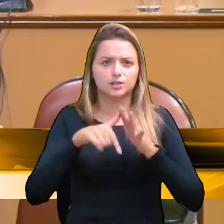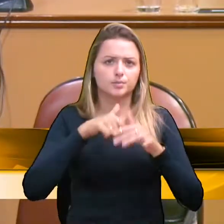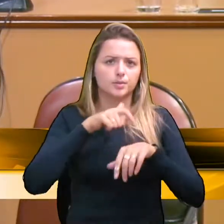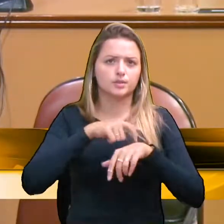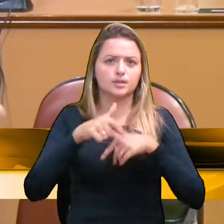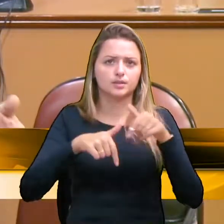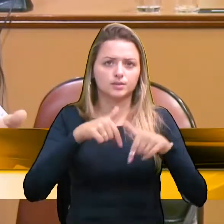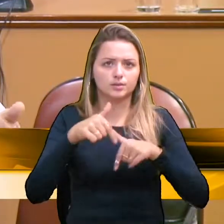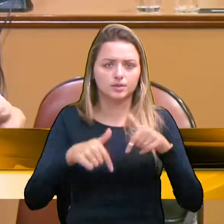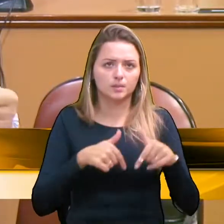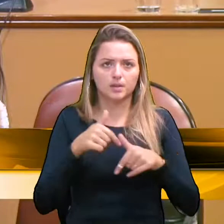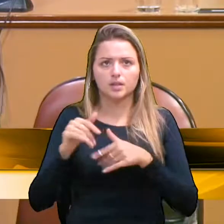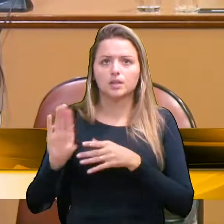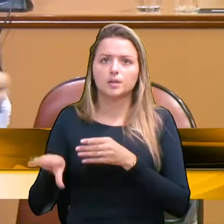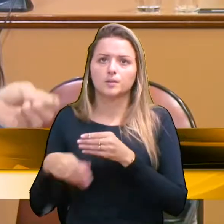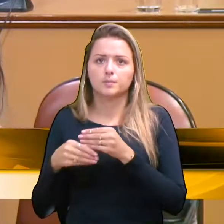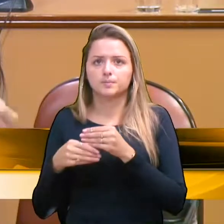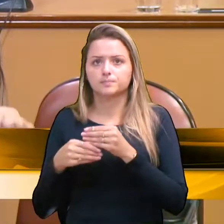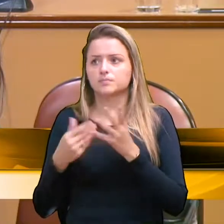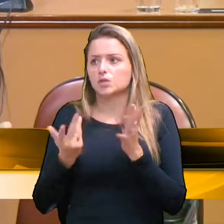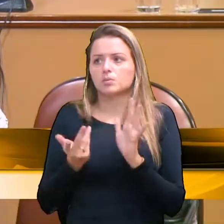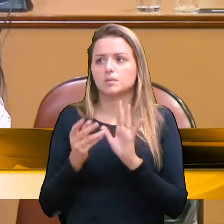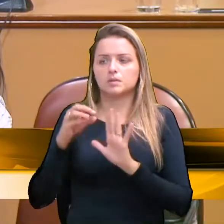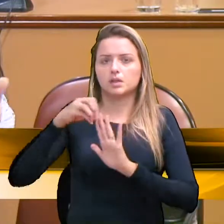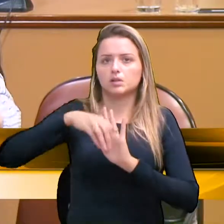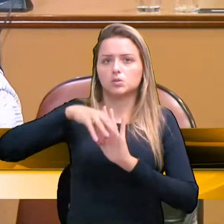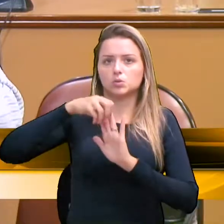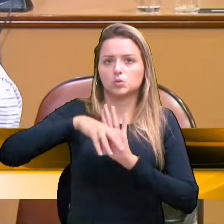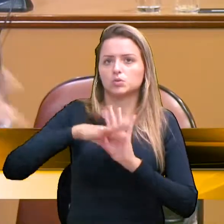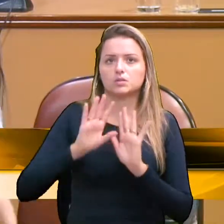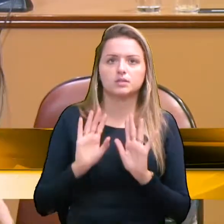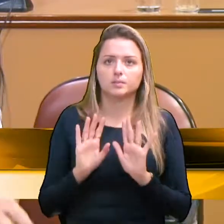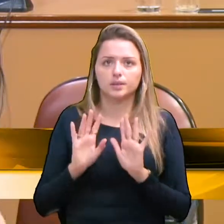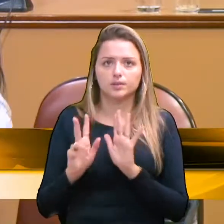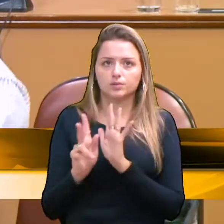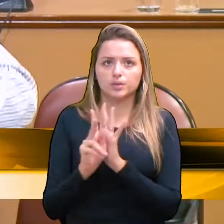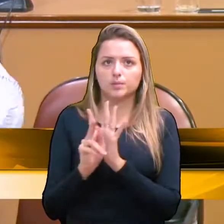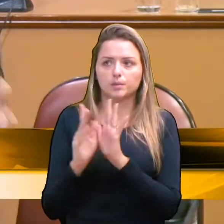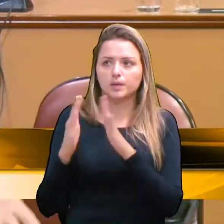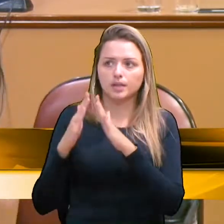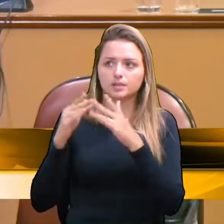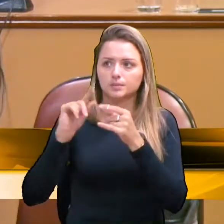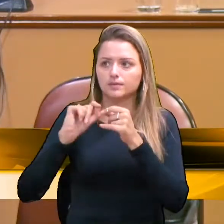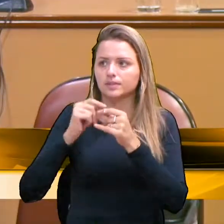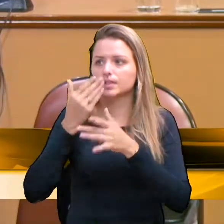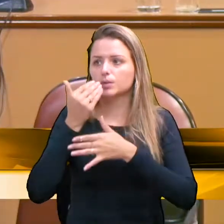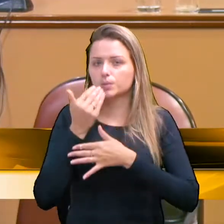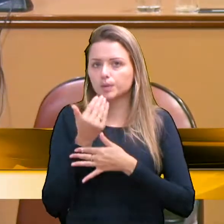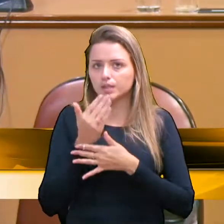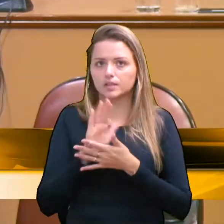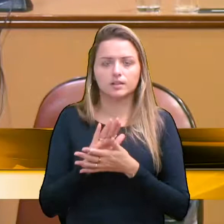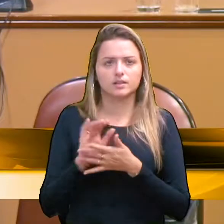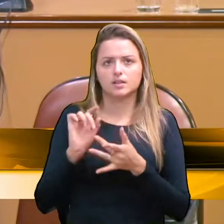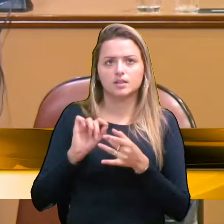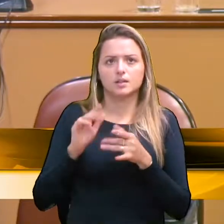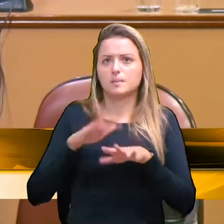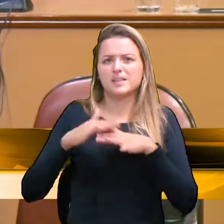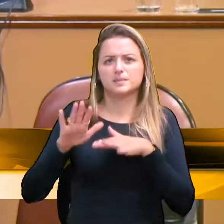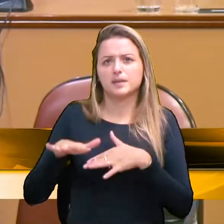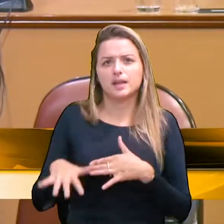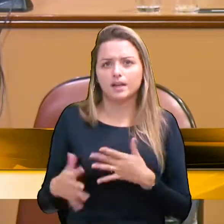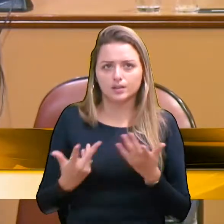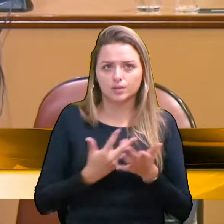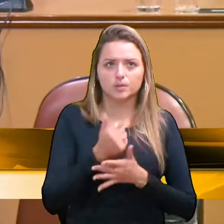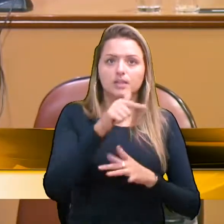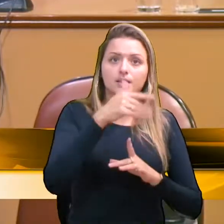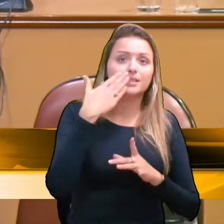trabalho, para completar o seu orçamento dentro da própria casa, para fazer a sua comida. O consumidor sabe que